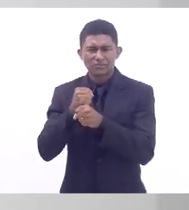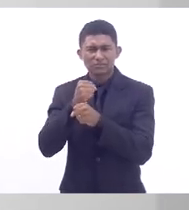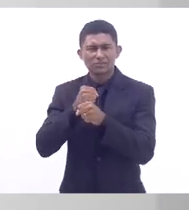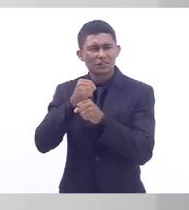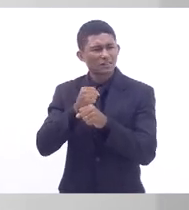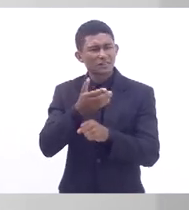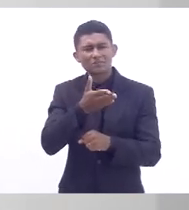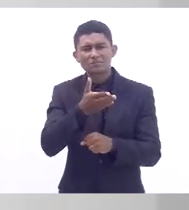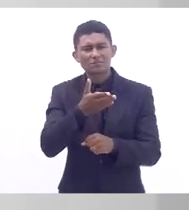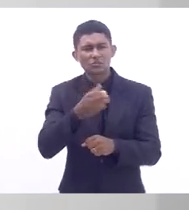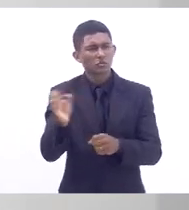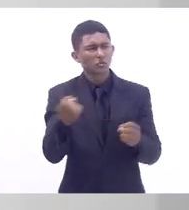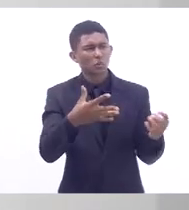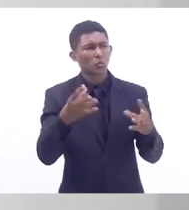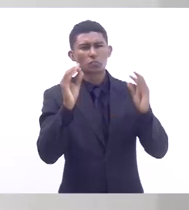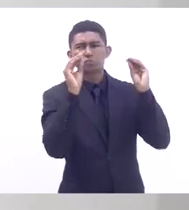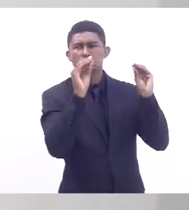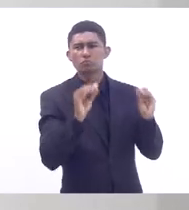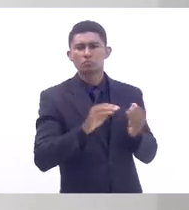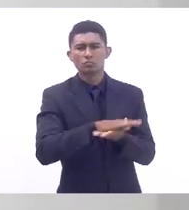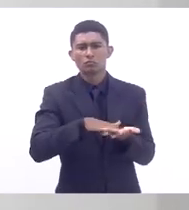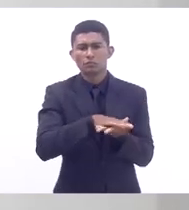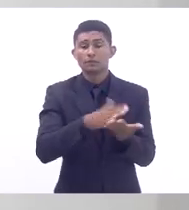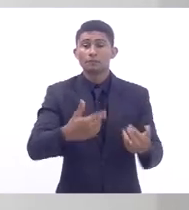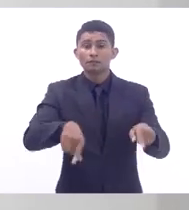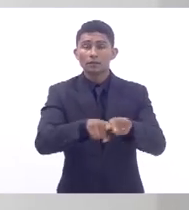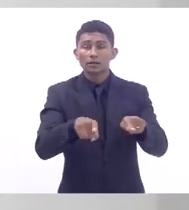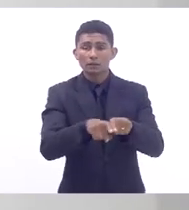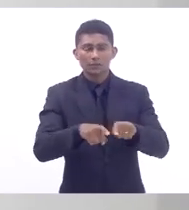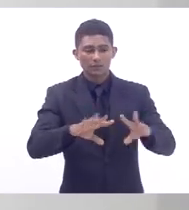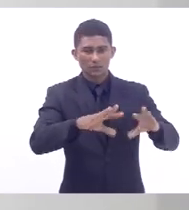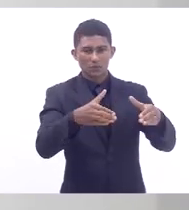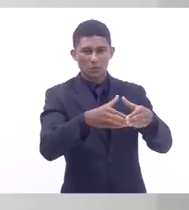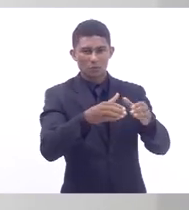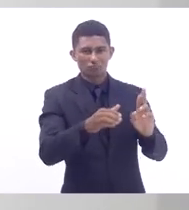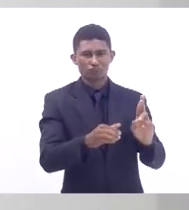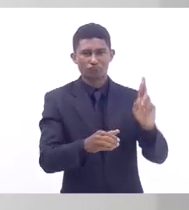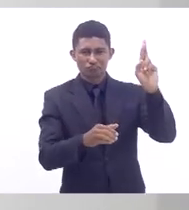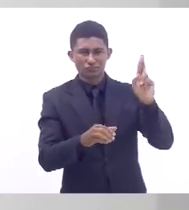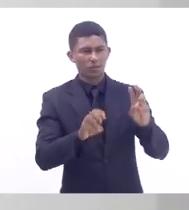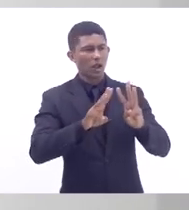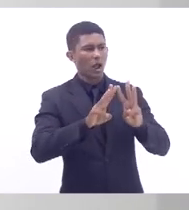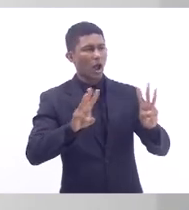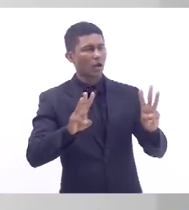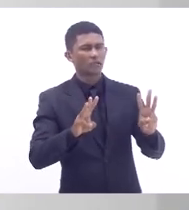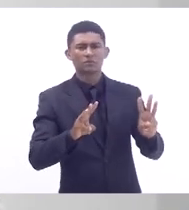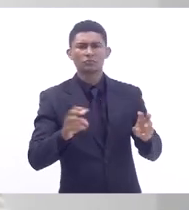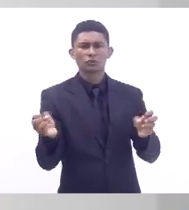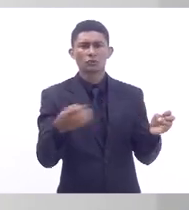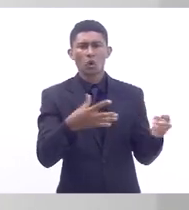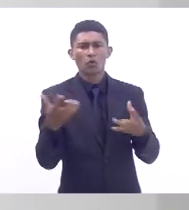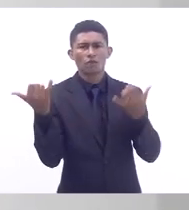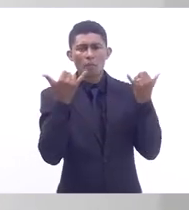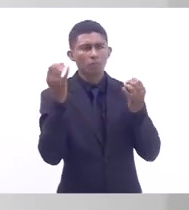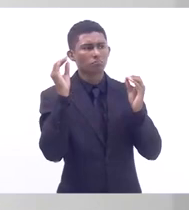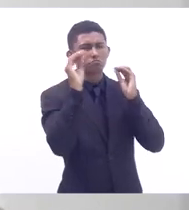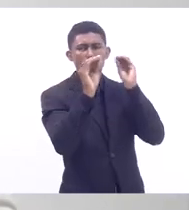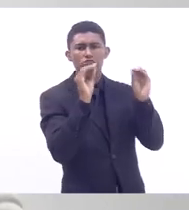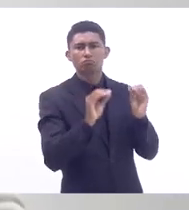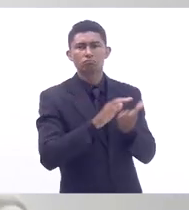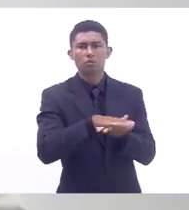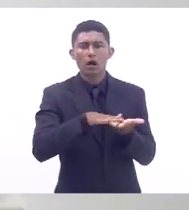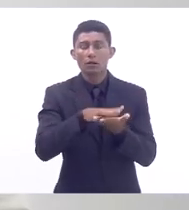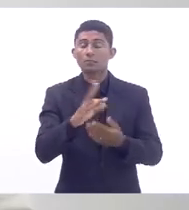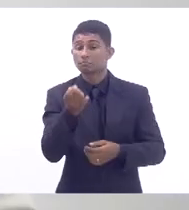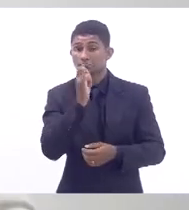da Reitoria no também ficam desatualizados não há atualização de dados por exemplo